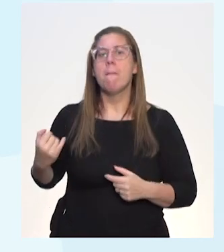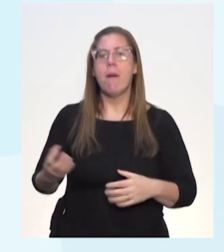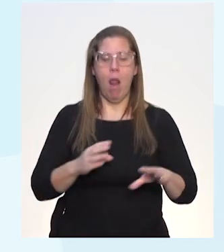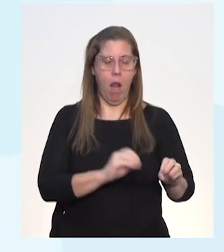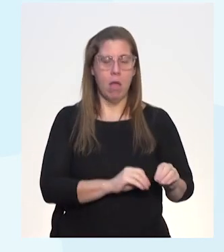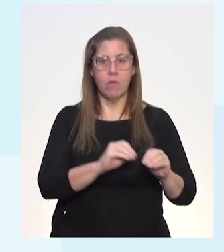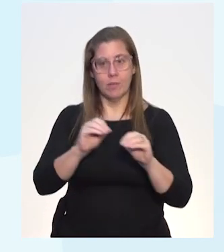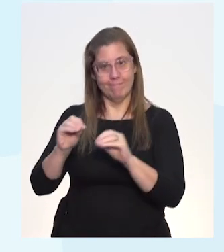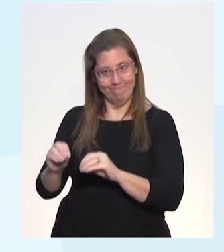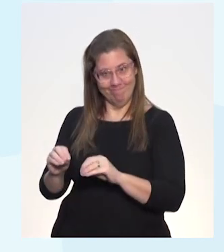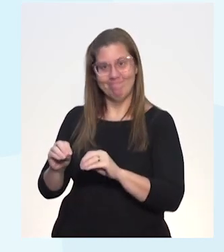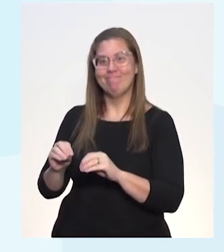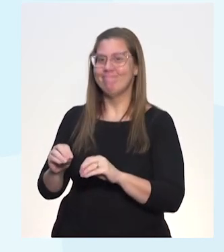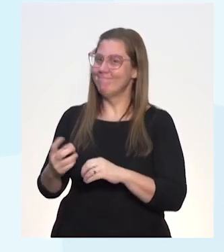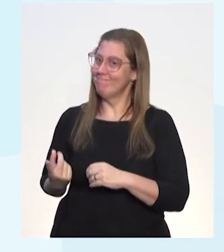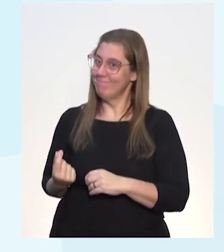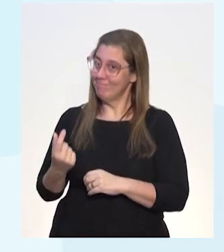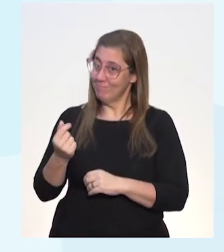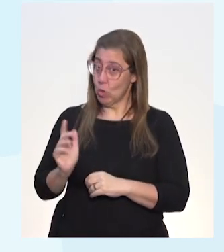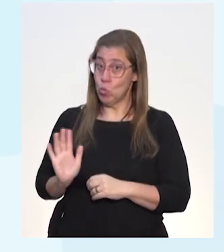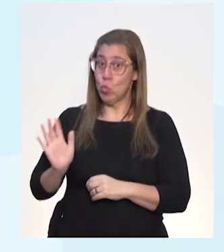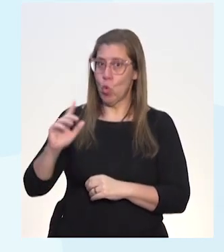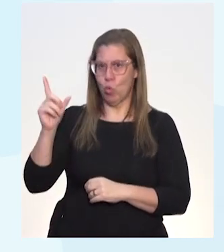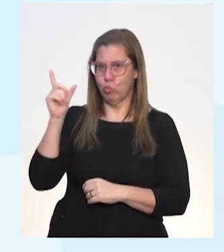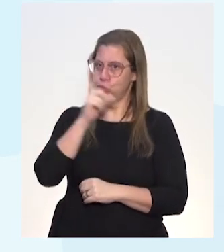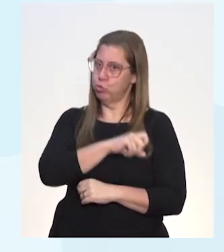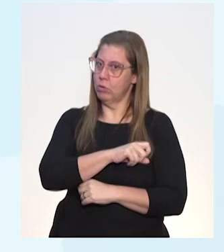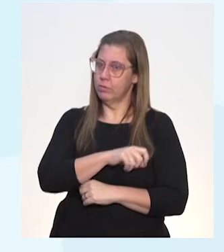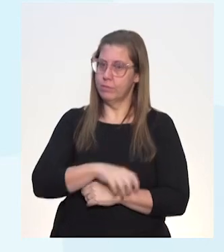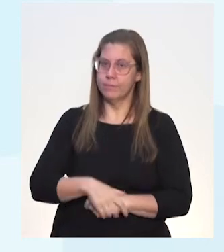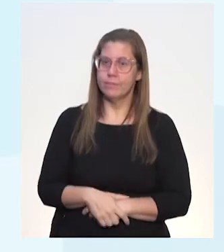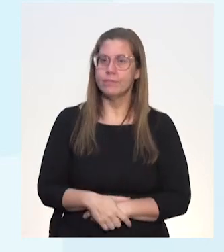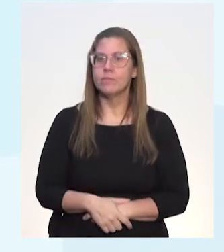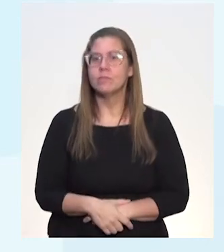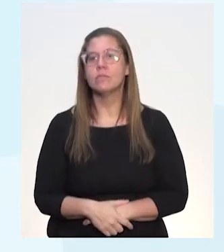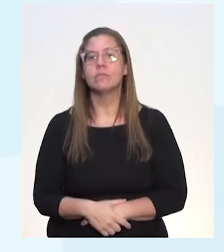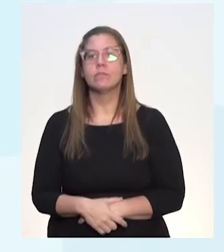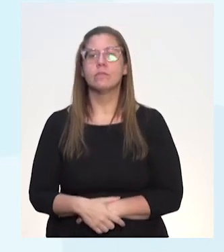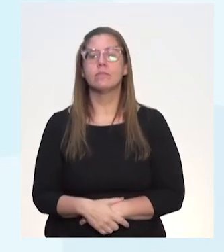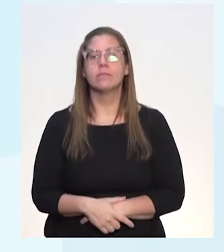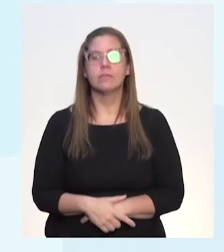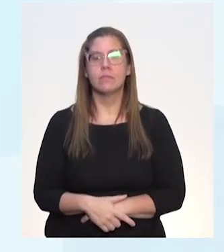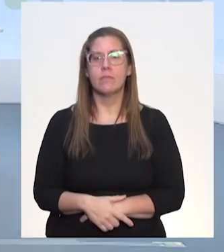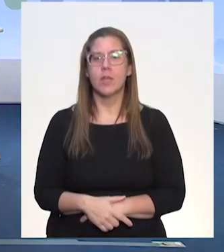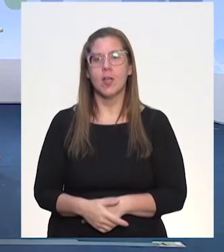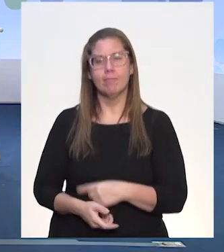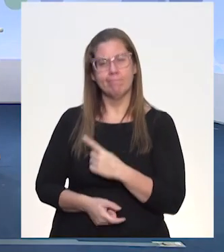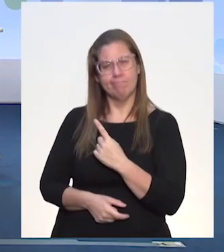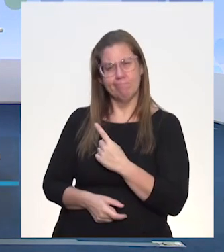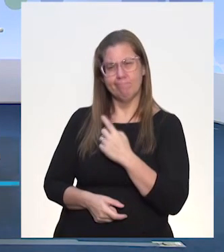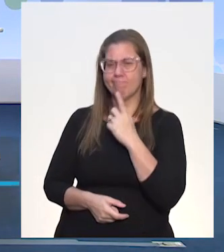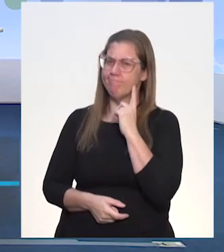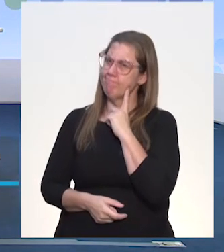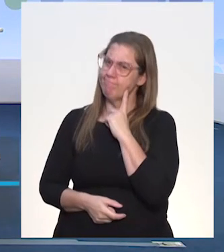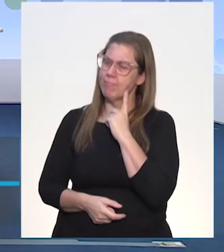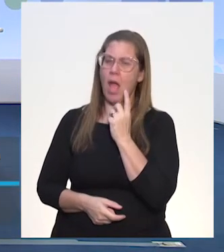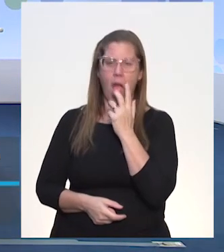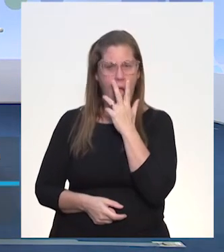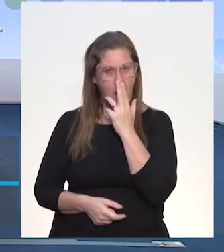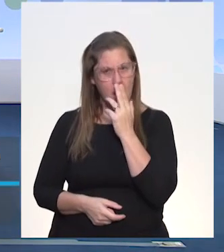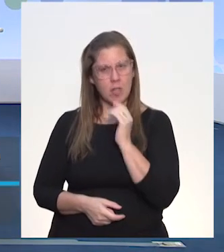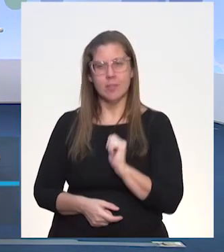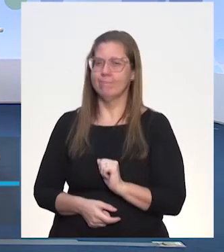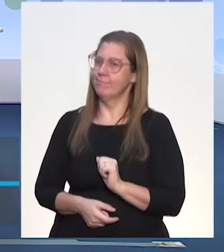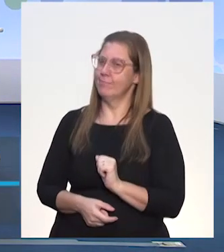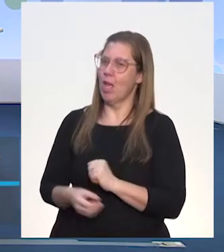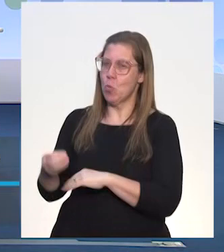de manufaturados foi bastante dificultada. Essa aqui já dá pelo menos um toque.